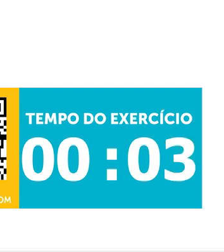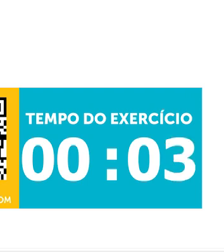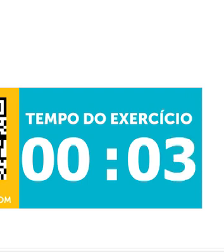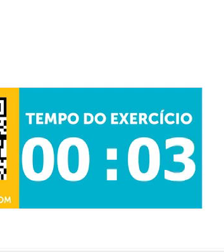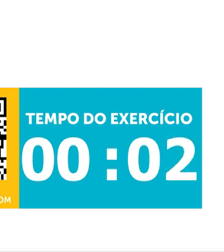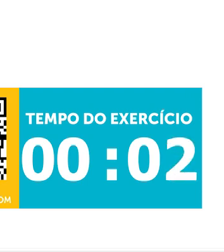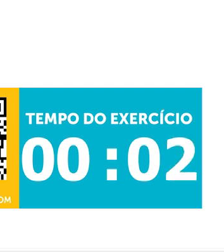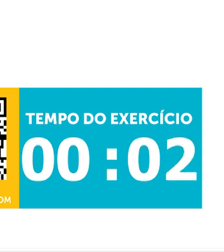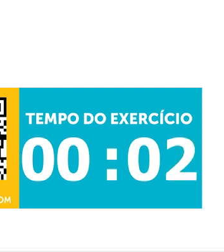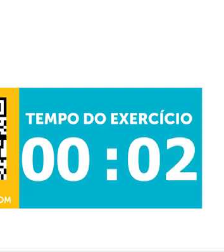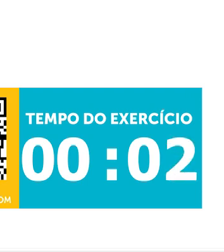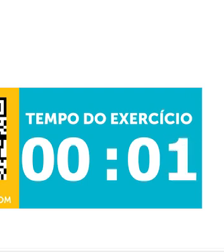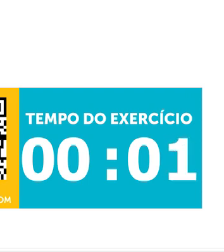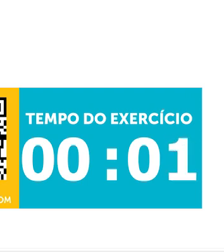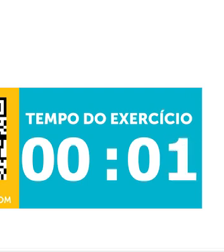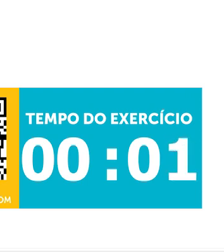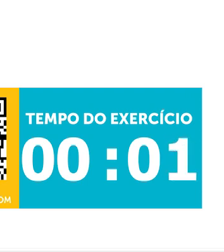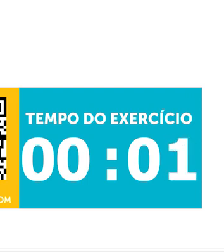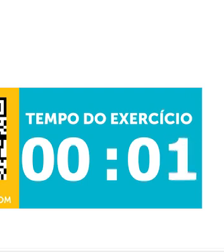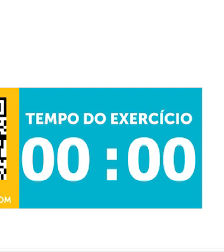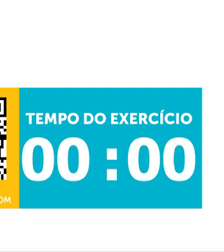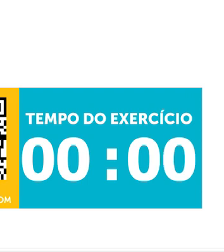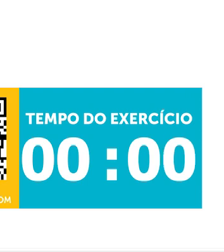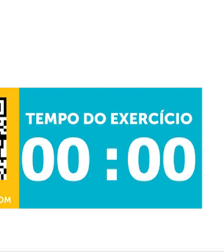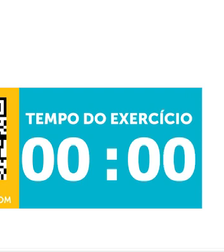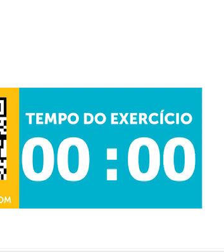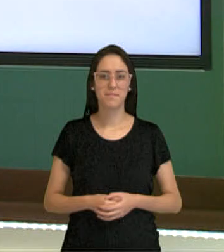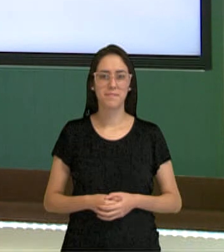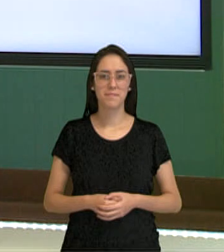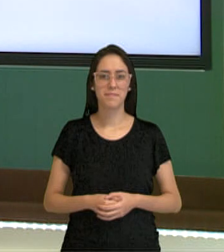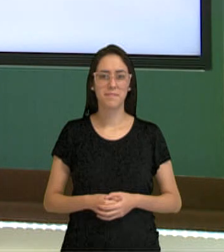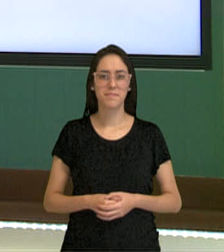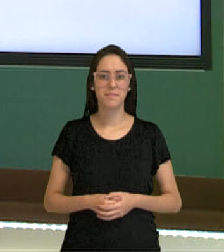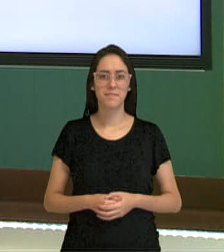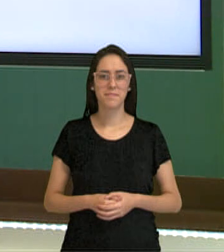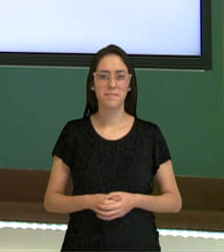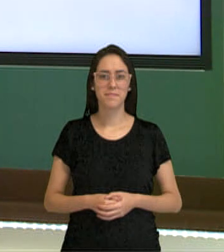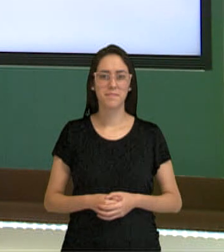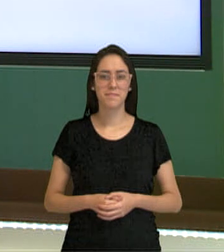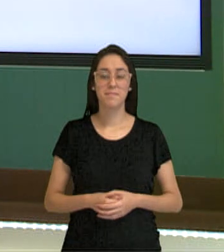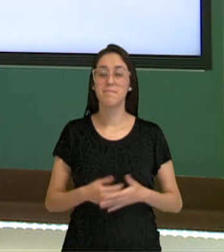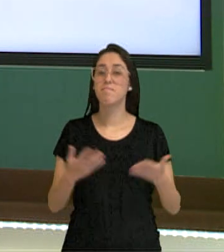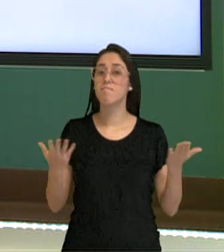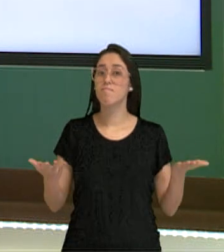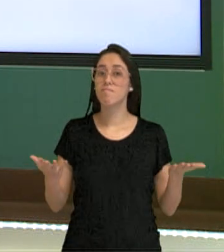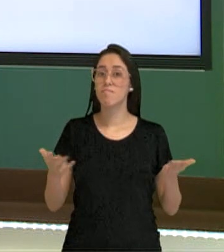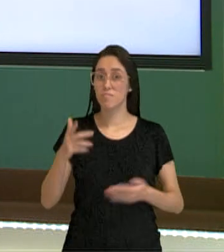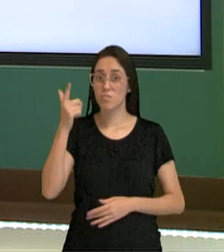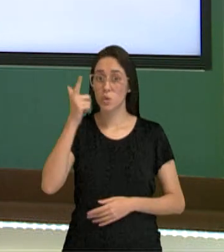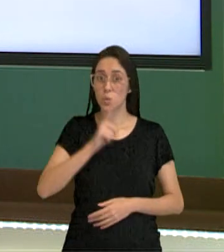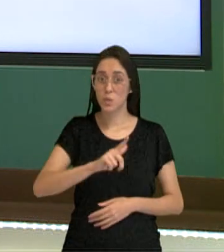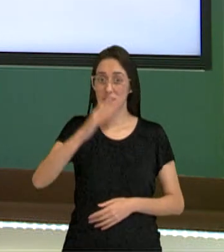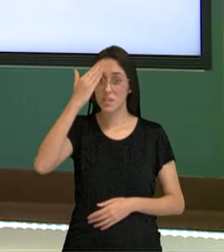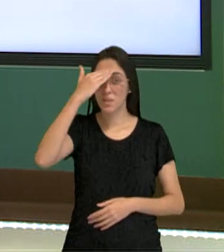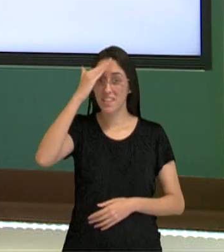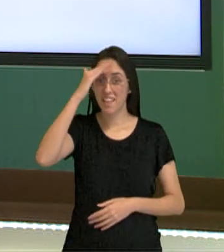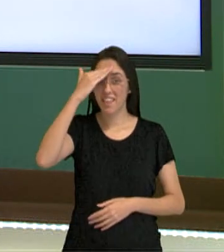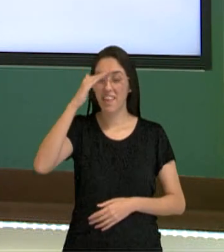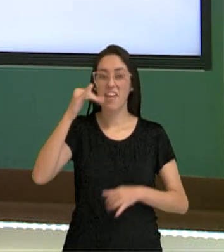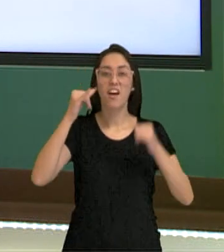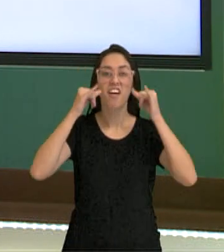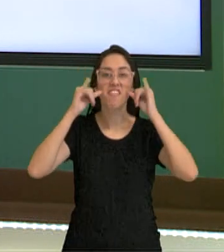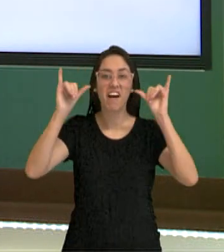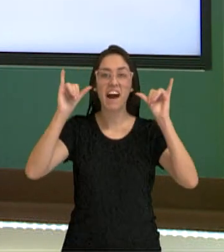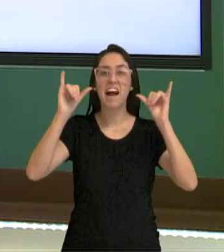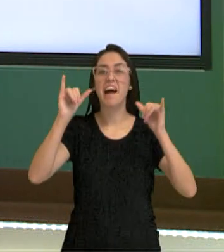E daí? Desenrolou esse problema das vacas,